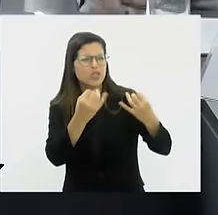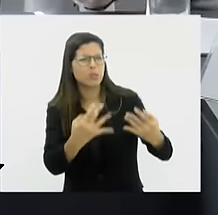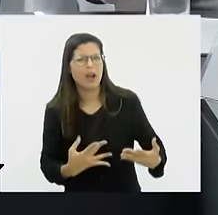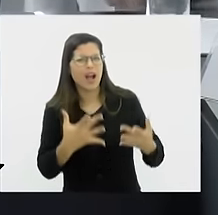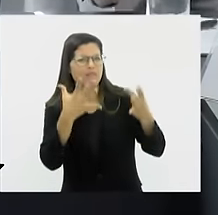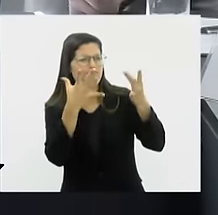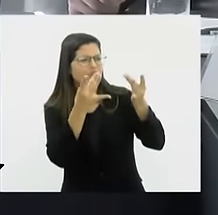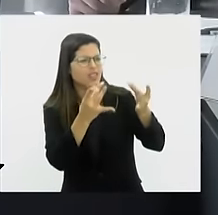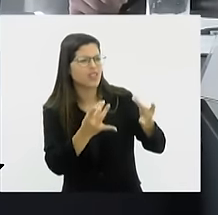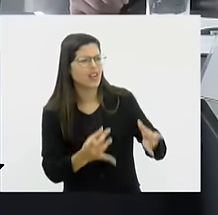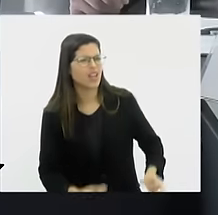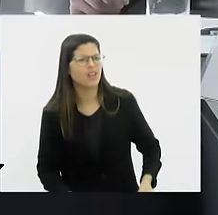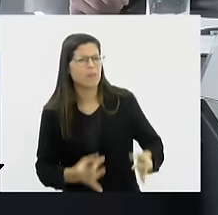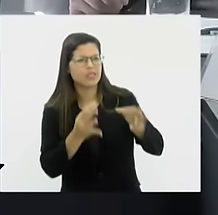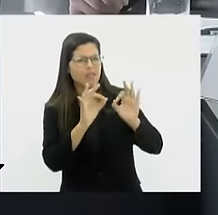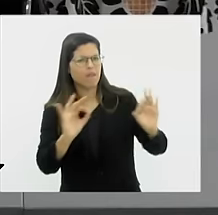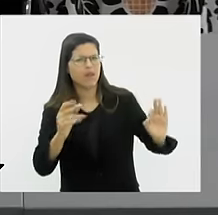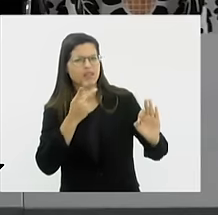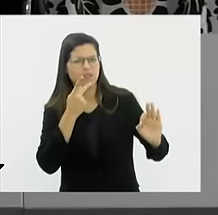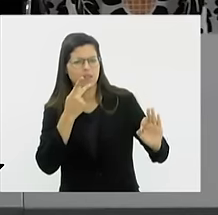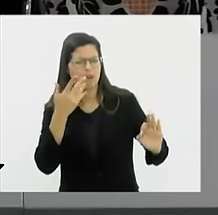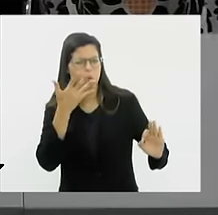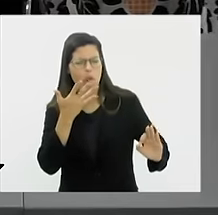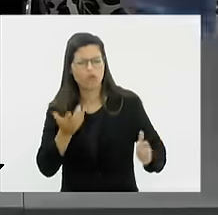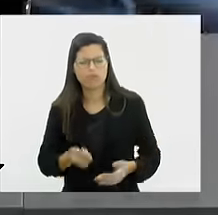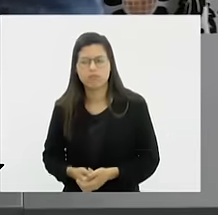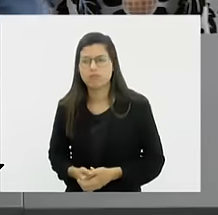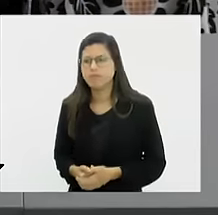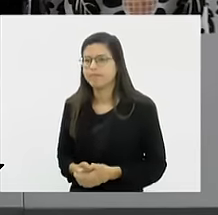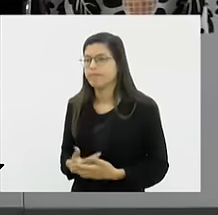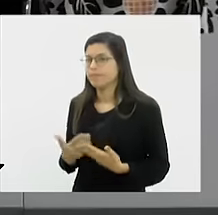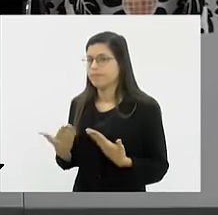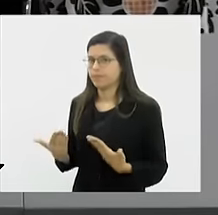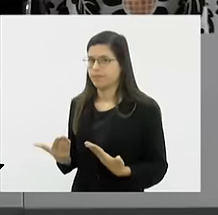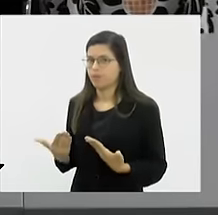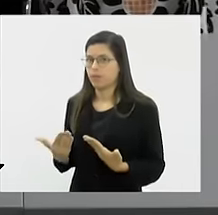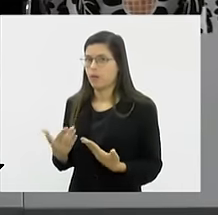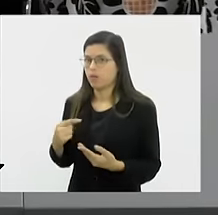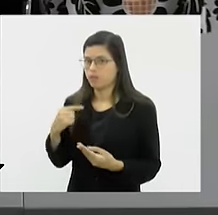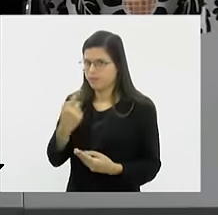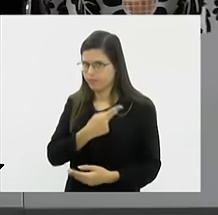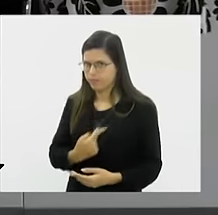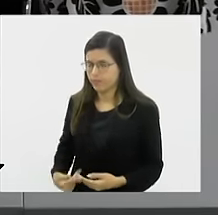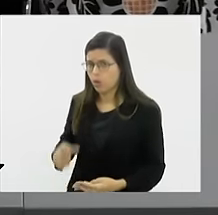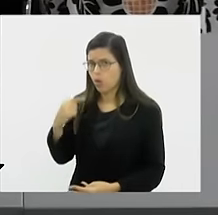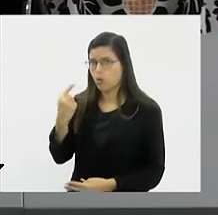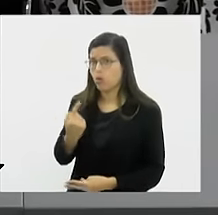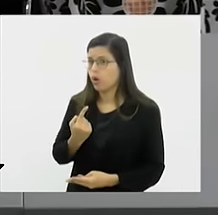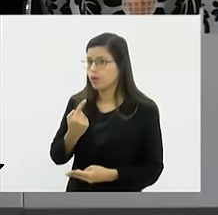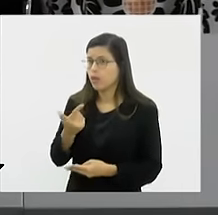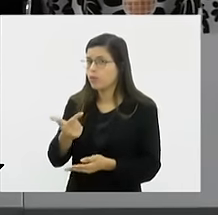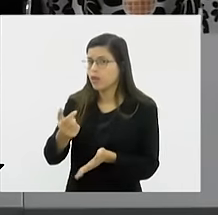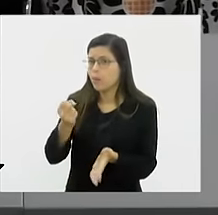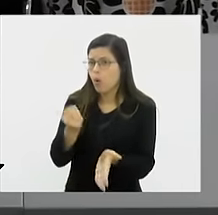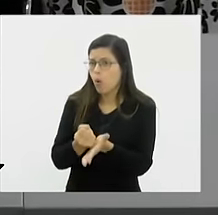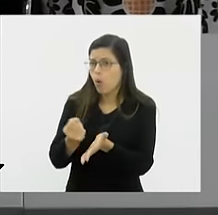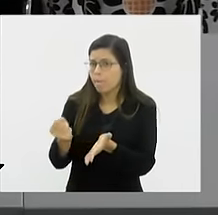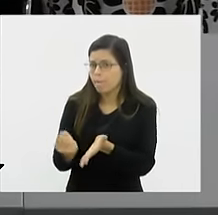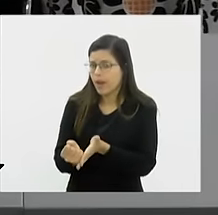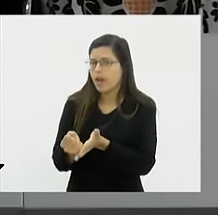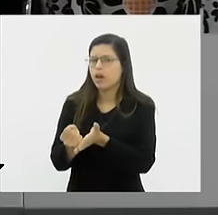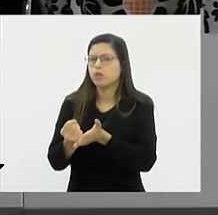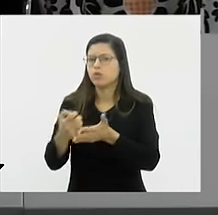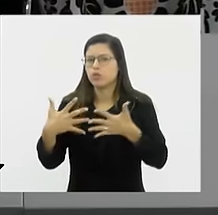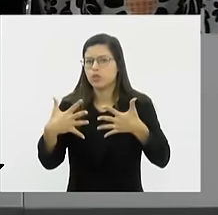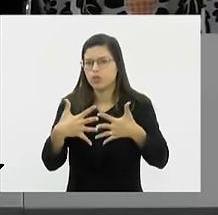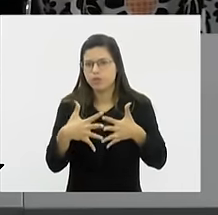detalhadamente essa sua afirmativa, por favor? Excelência, como não estamos cobertos pelo contrato de pátio-reboque,